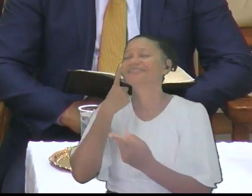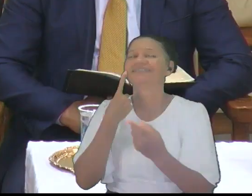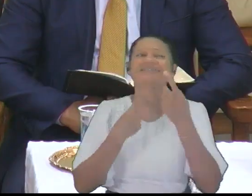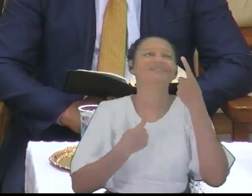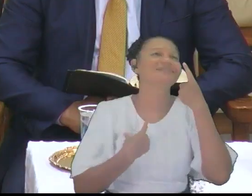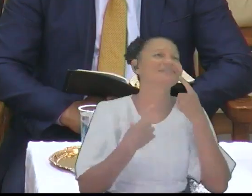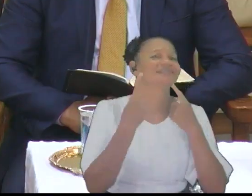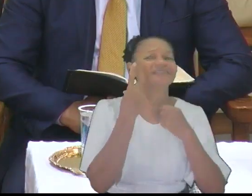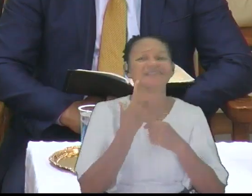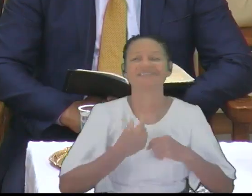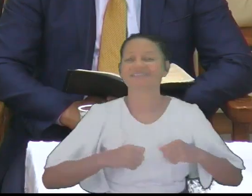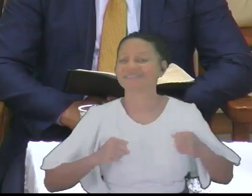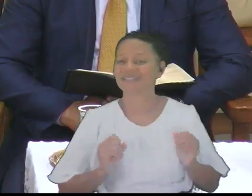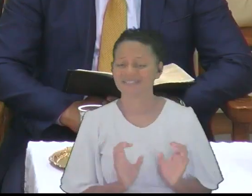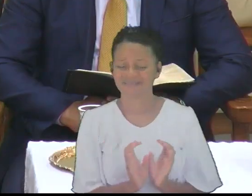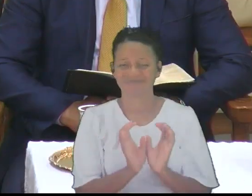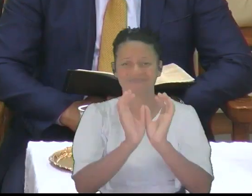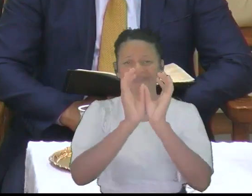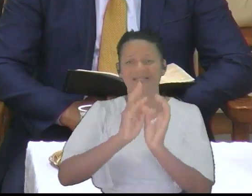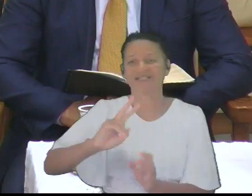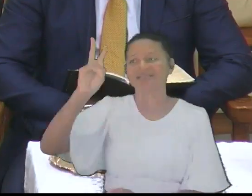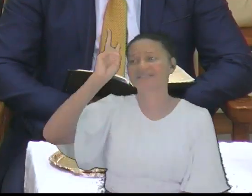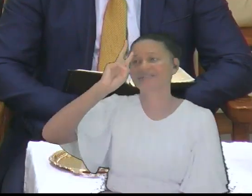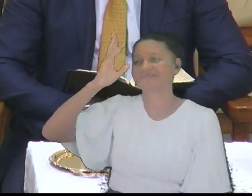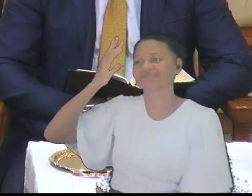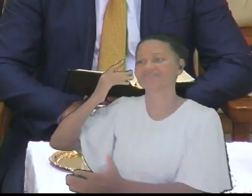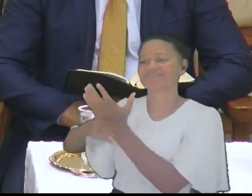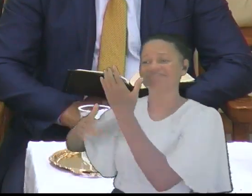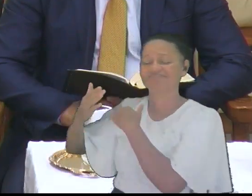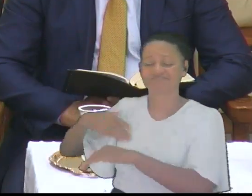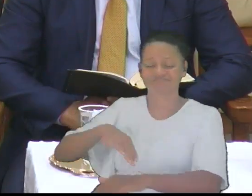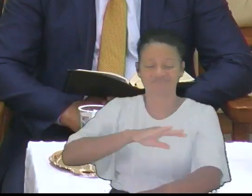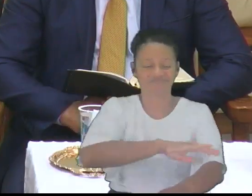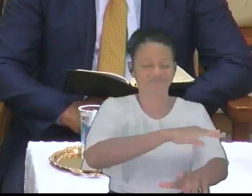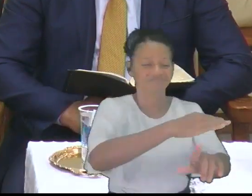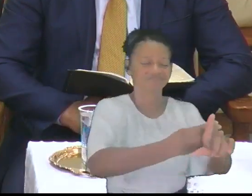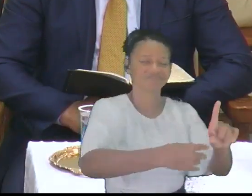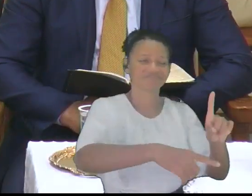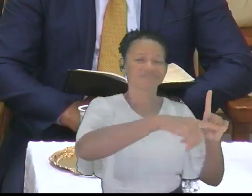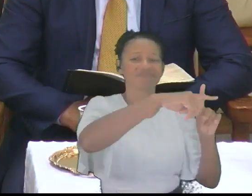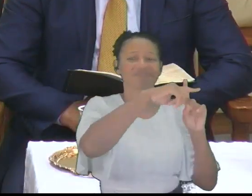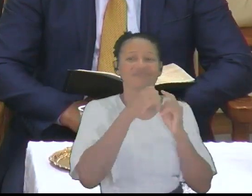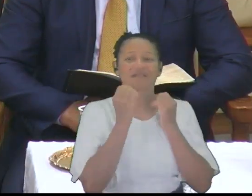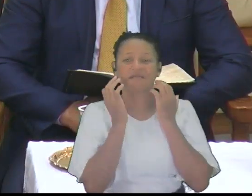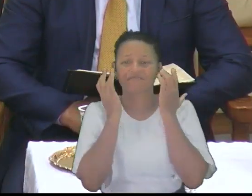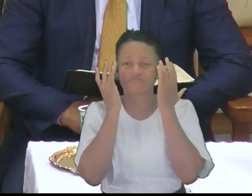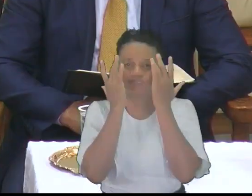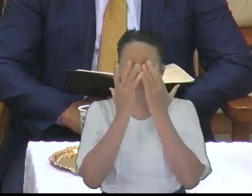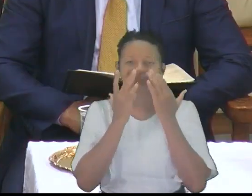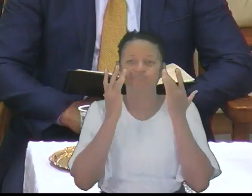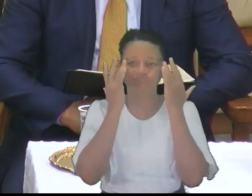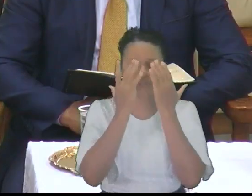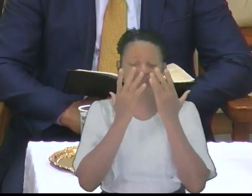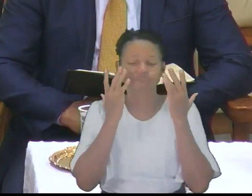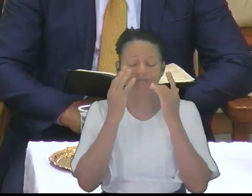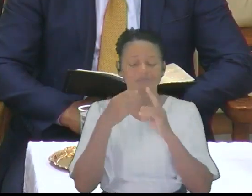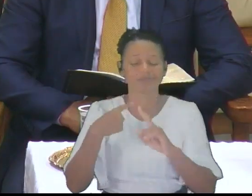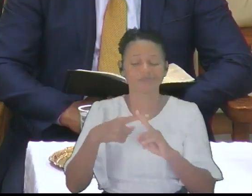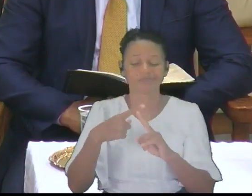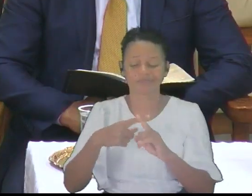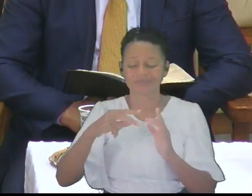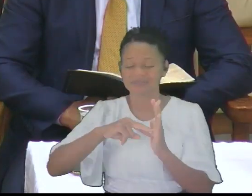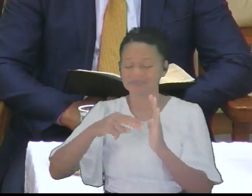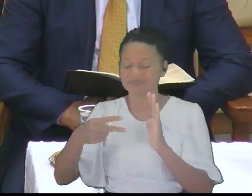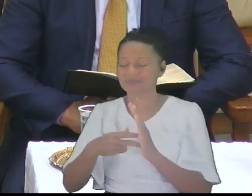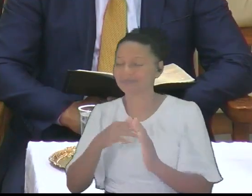A Santa Ceia, que é a memória do Calvário, é para a gente celebrar com lágrimas nos olhos, porque representa a